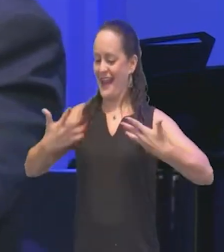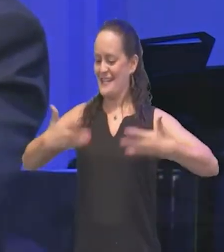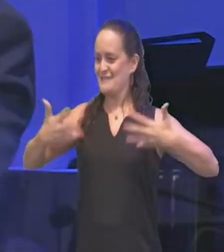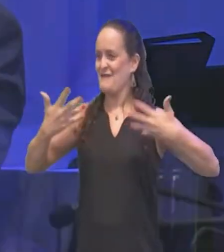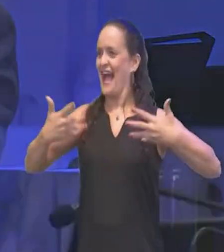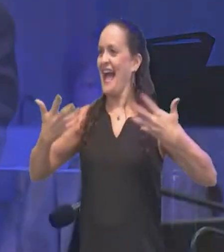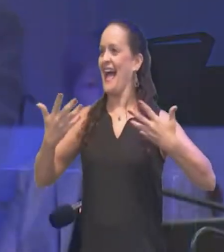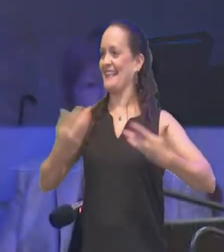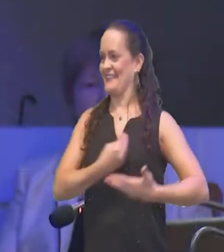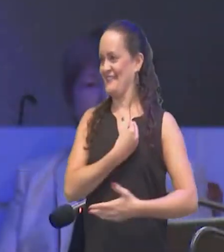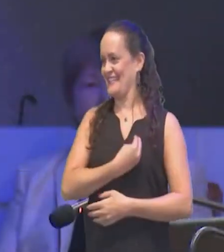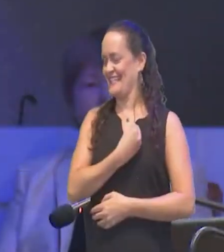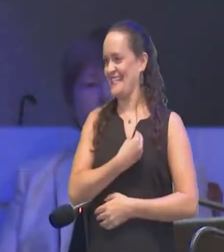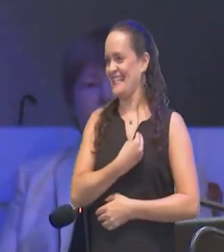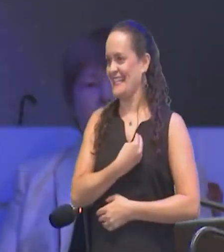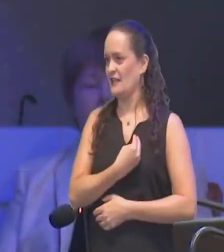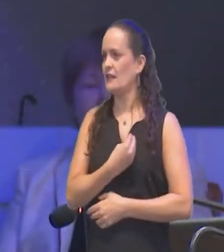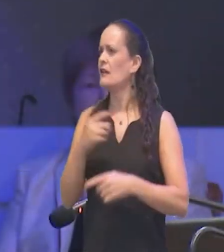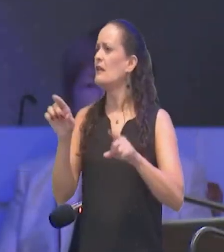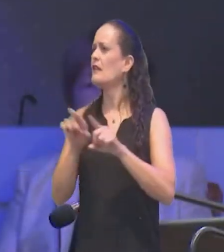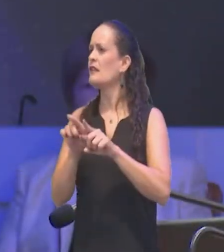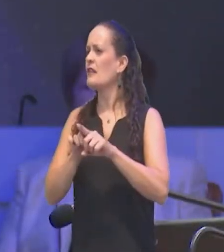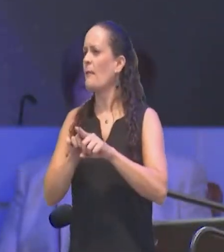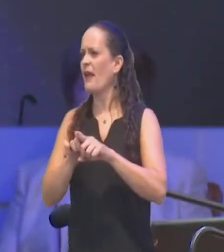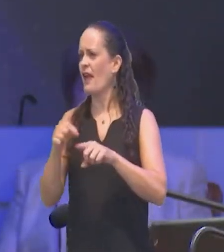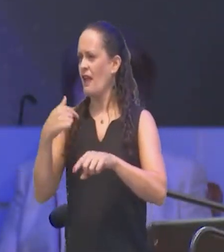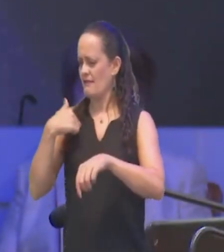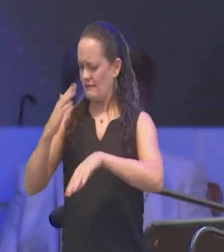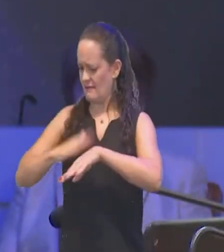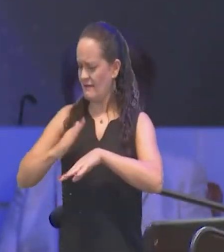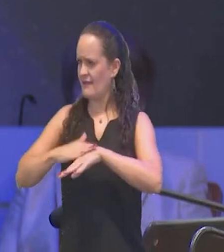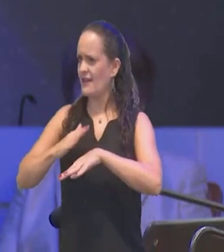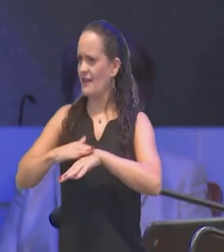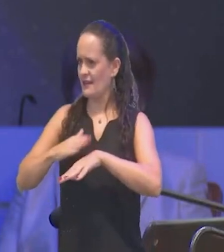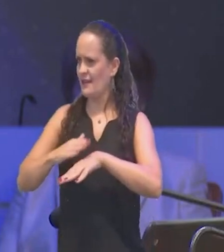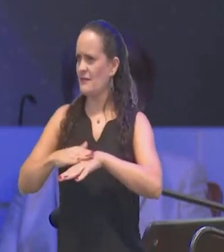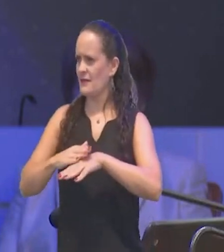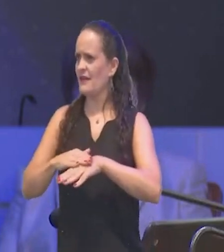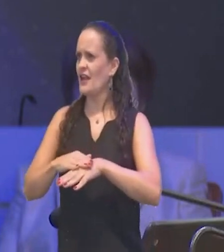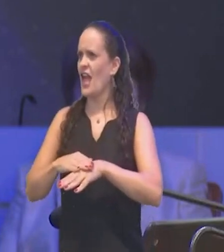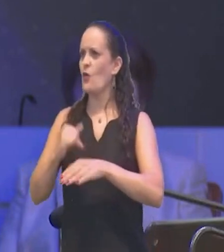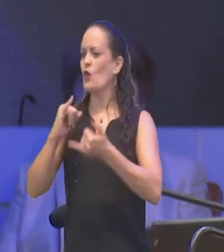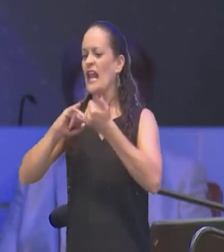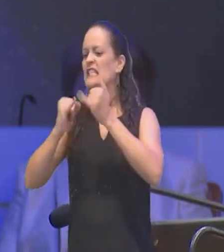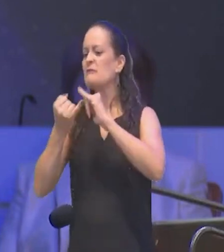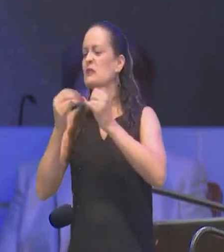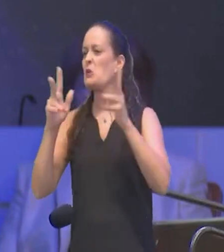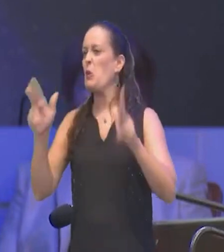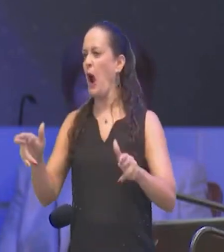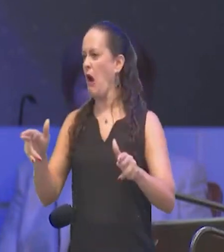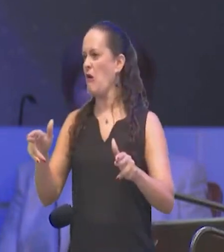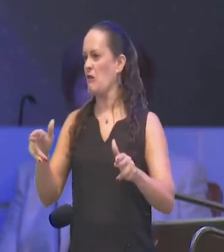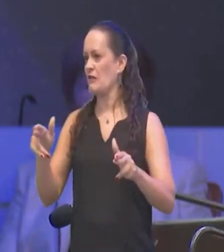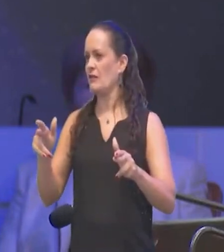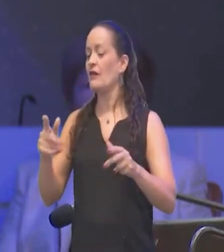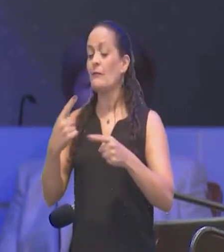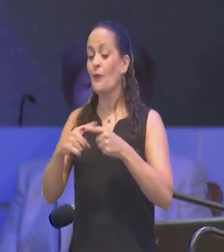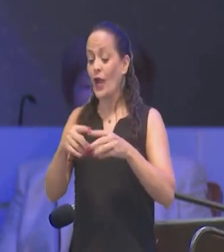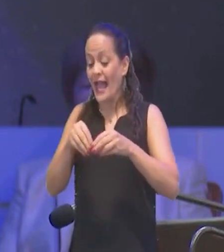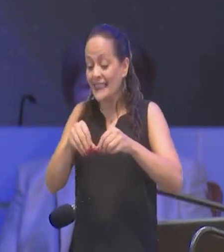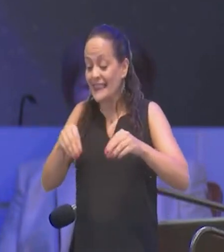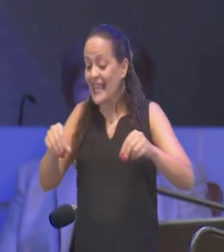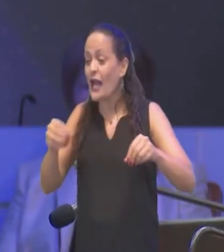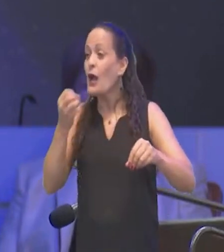depender de mim, não serei como os espias de Israel. E a terra é muito boa, mas não é